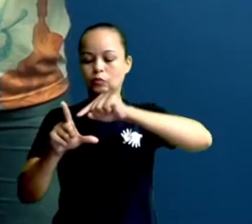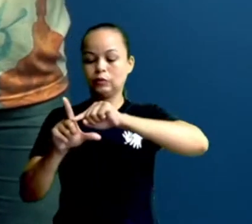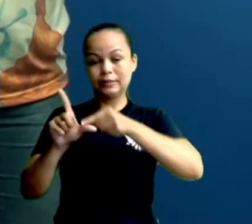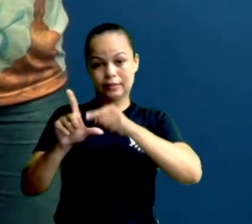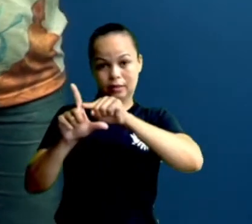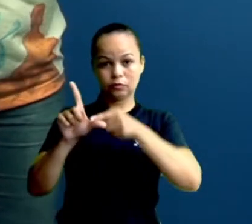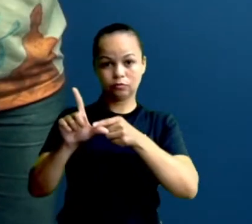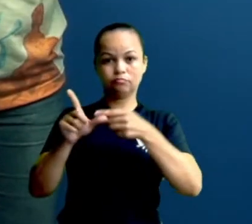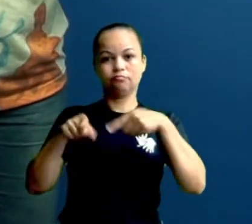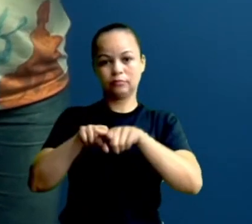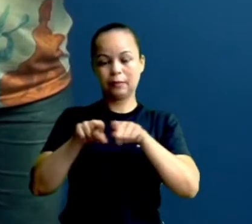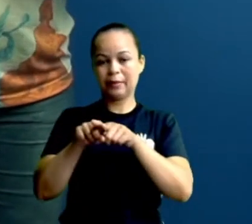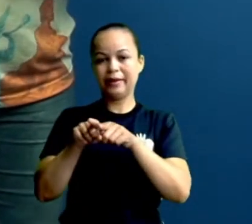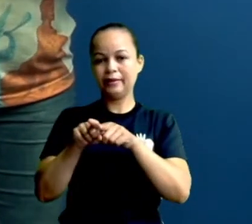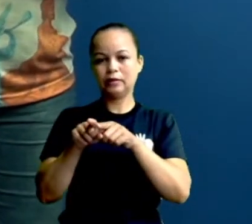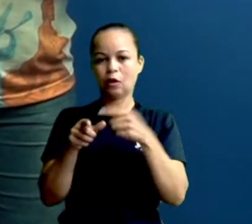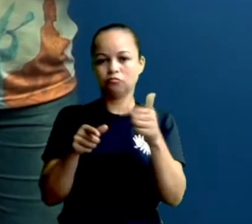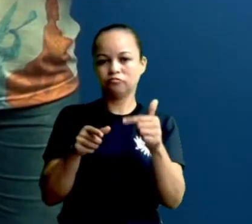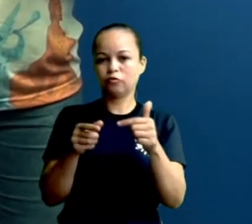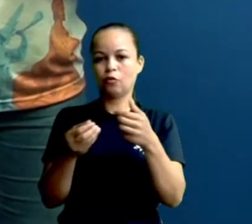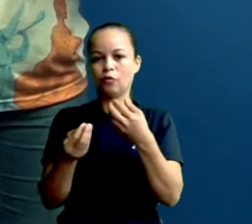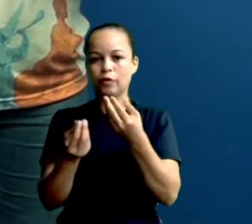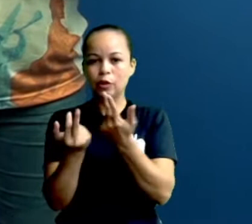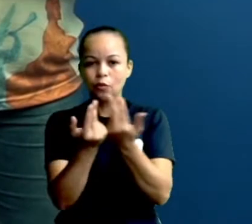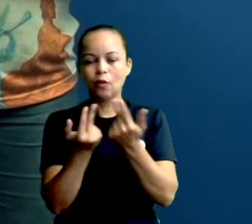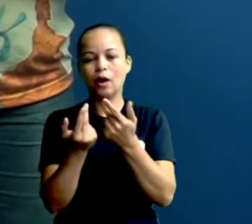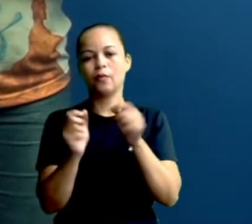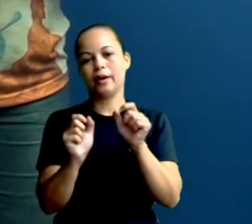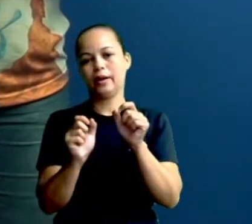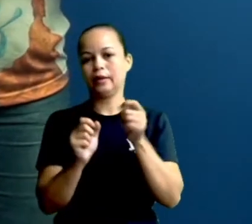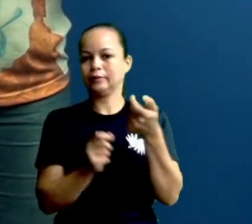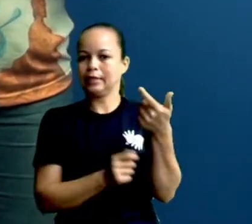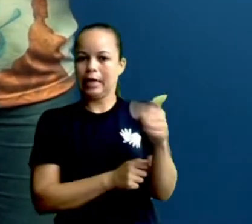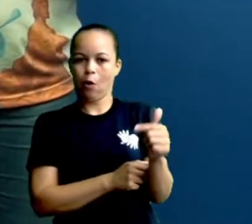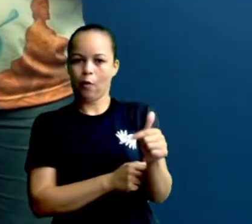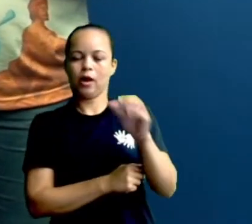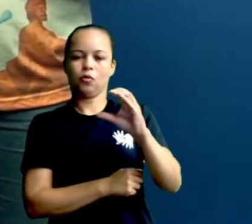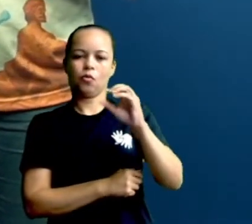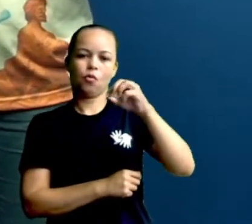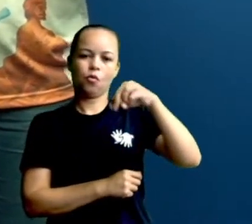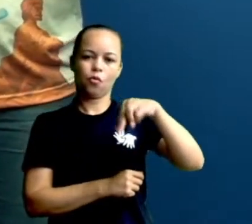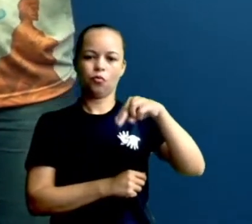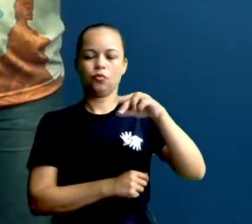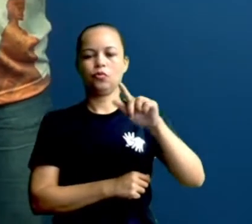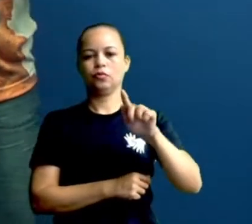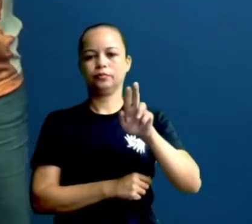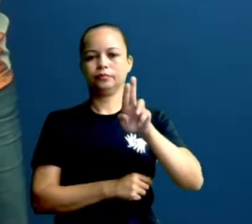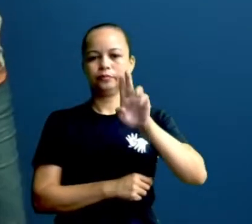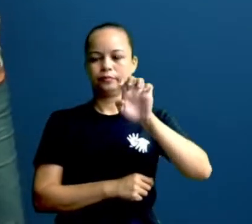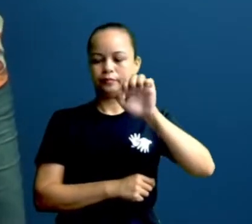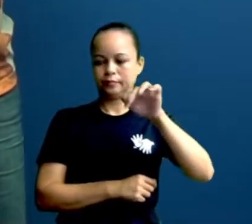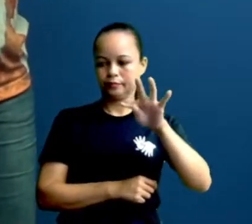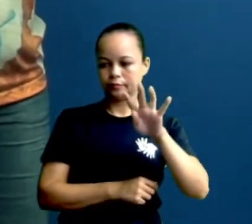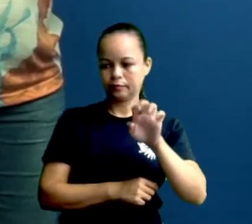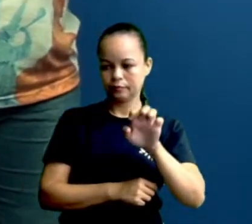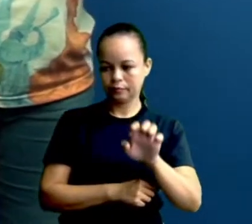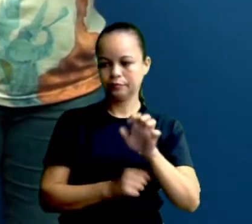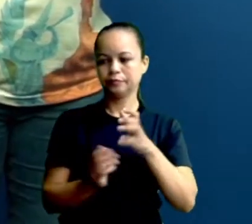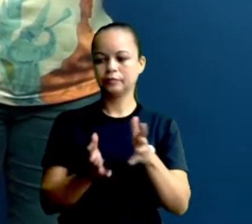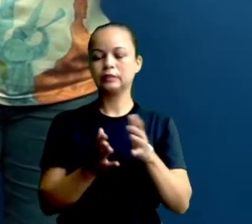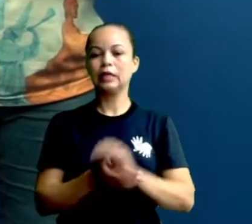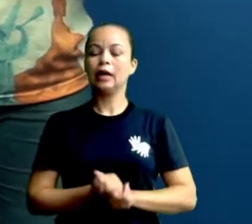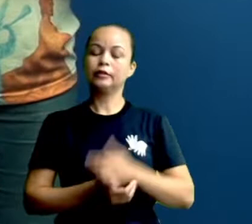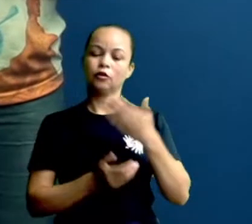forem com a mesma medida, elas deixam de ser congruentes, ok? Então, vamos seguir um pouquinho para que a gente